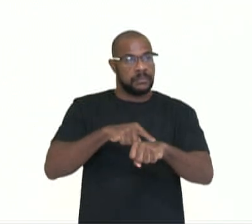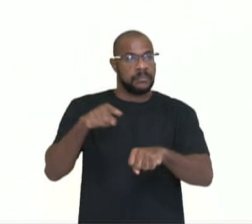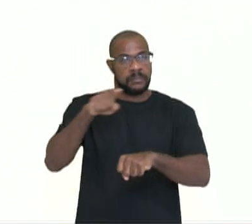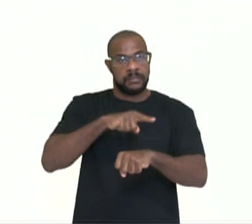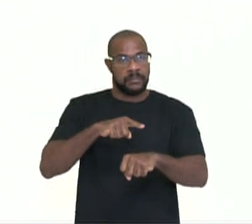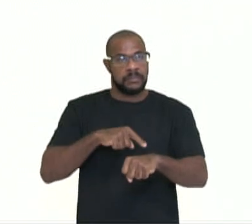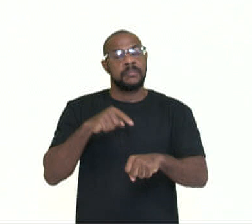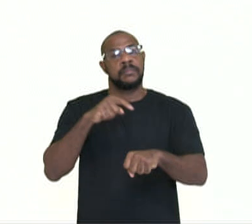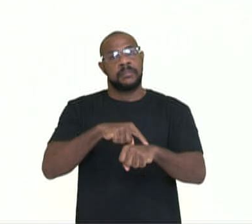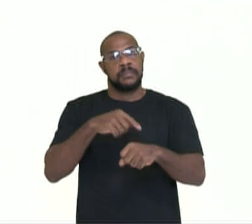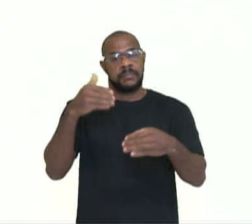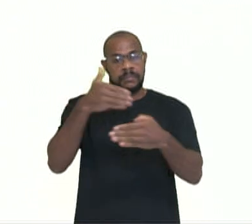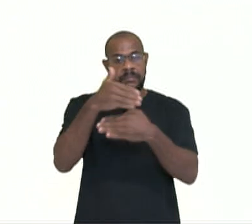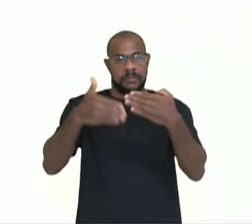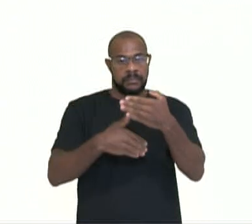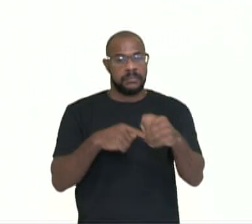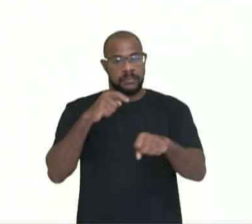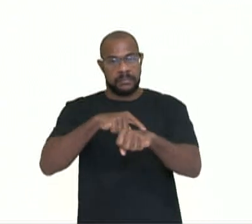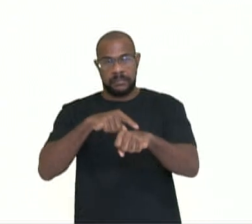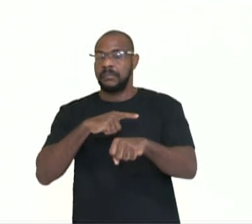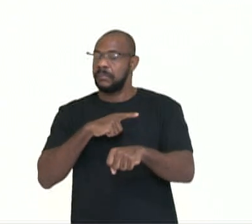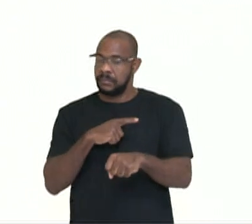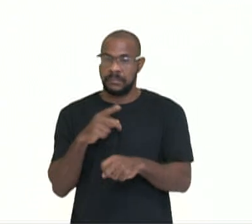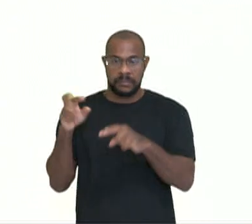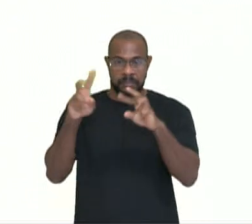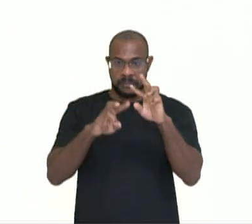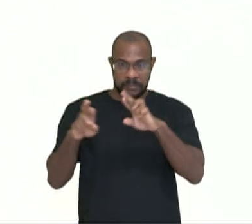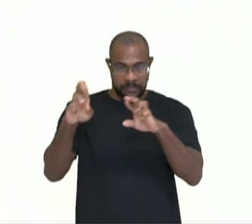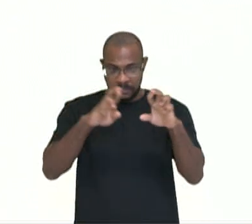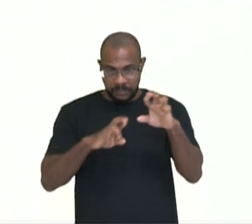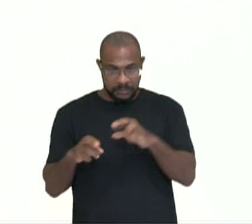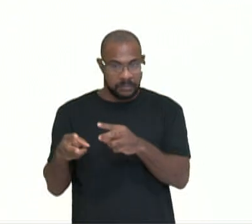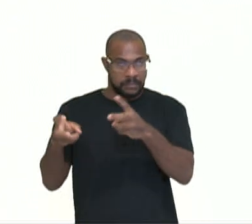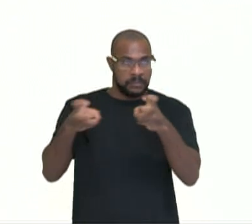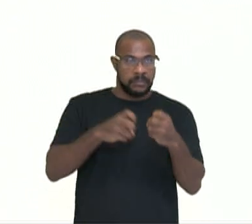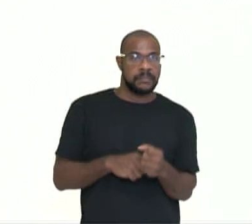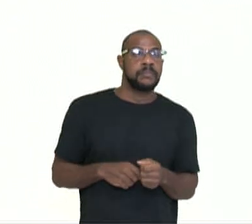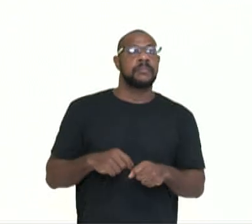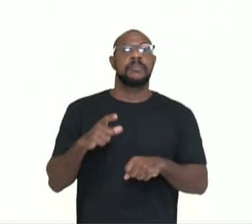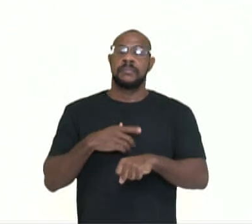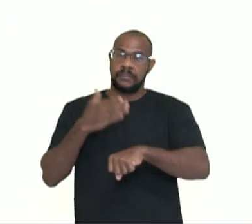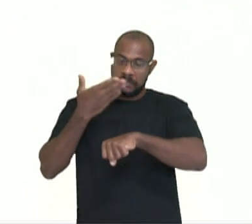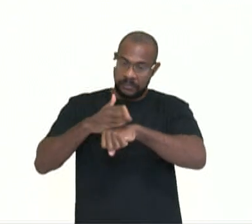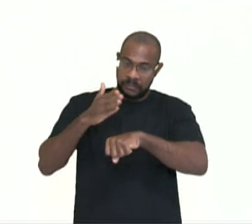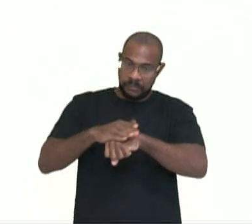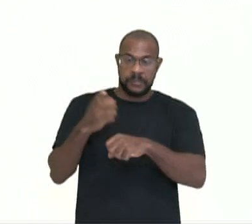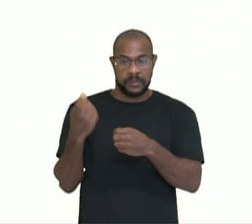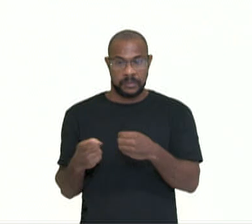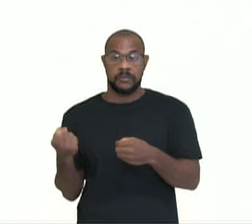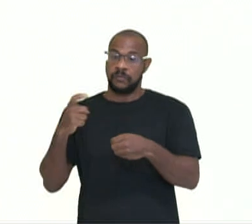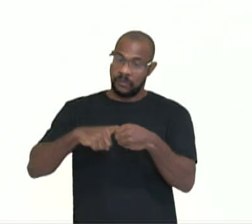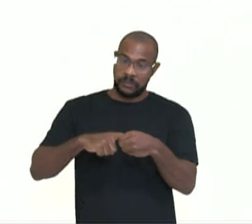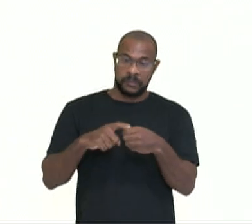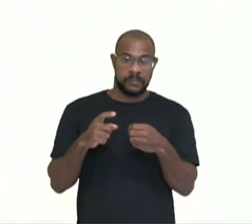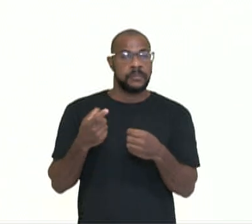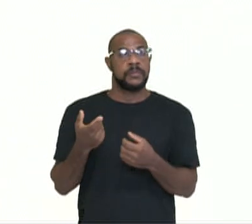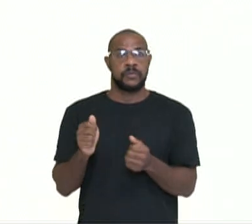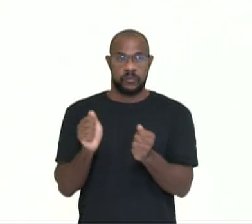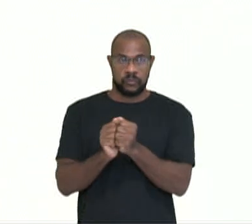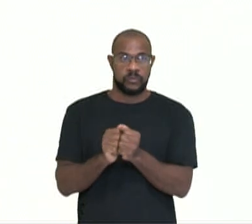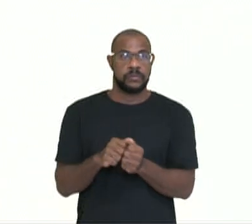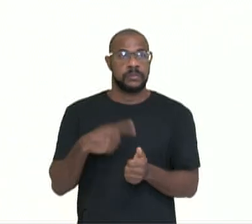primeiro, um tempinho para o segundo, para daí vocês poderem resolver em casa e a gente volta para verificar junto. Mas olha, aqui todas